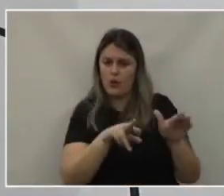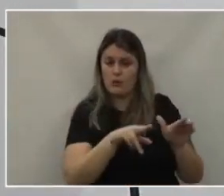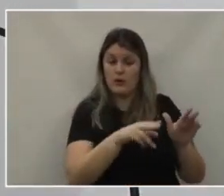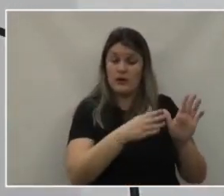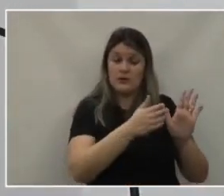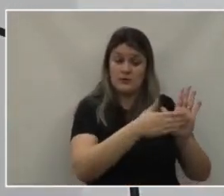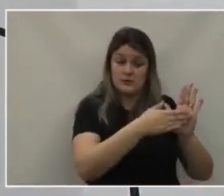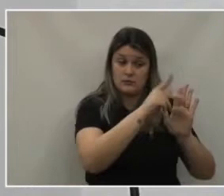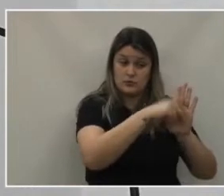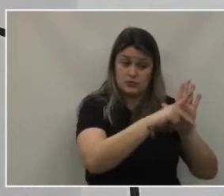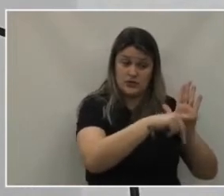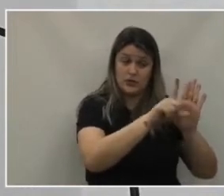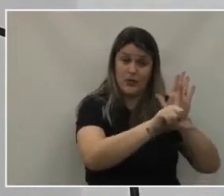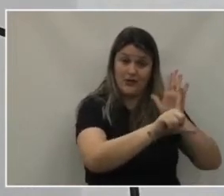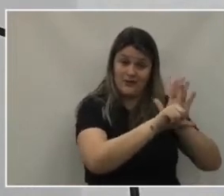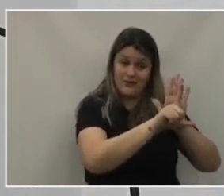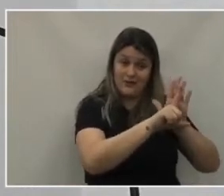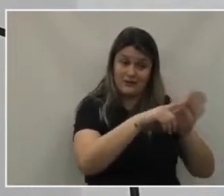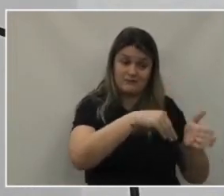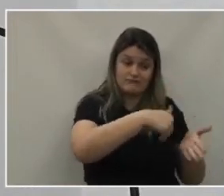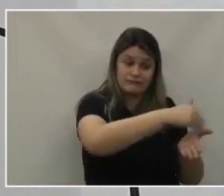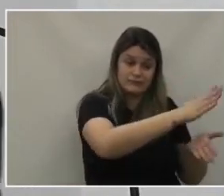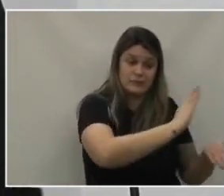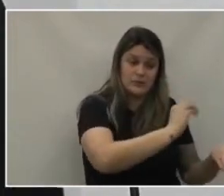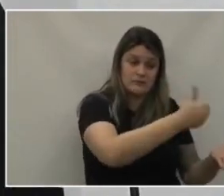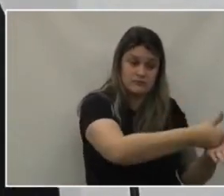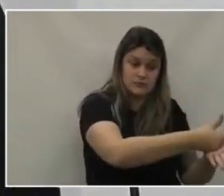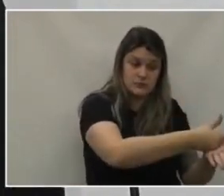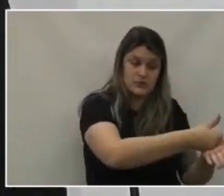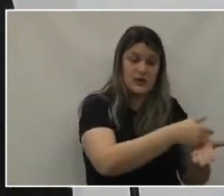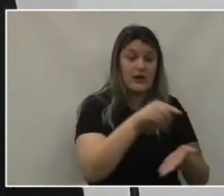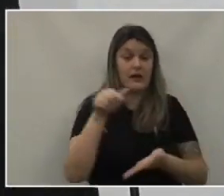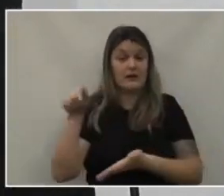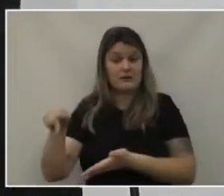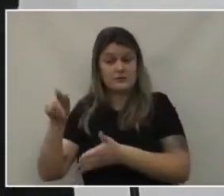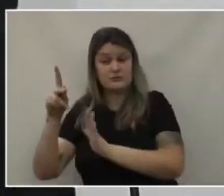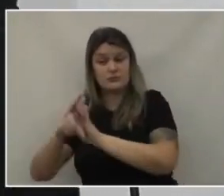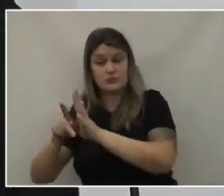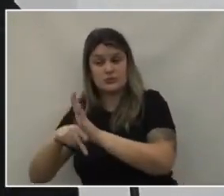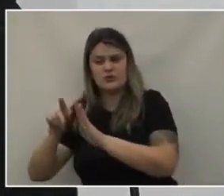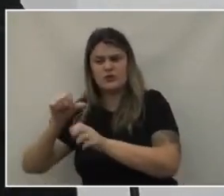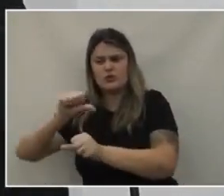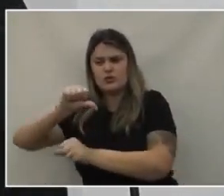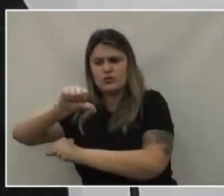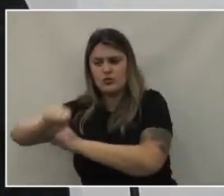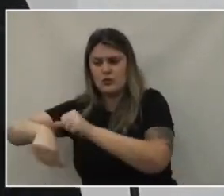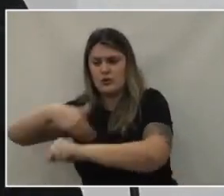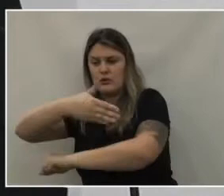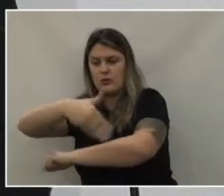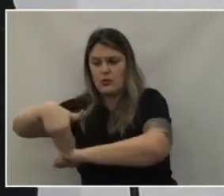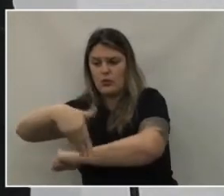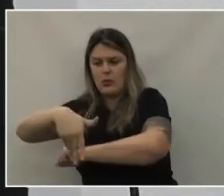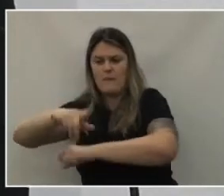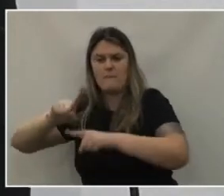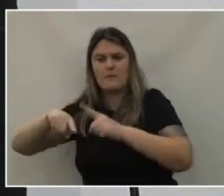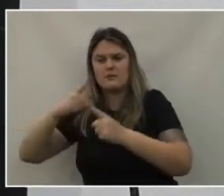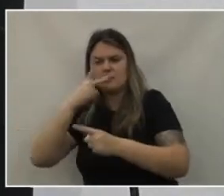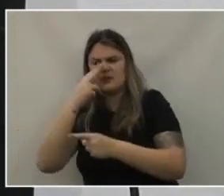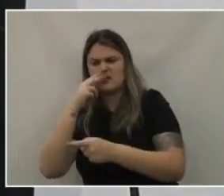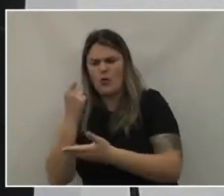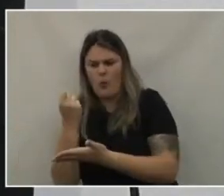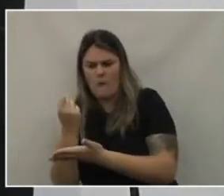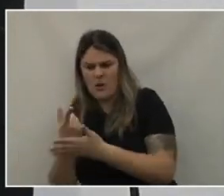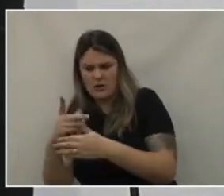Um vem como desapropriação e indenização. Esse vem como transformar aquela via, mas tudo que tem dentro